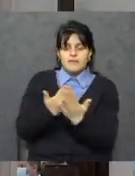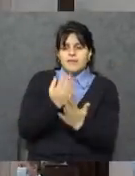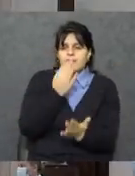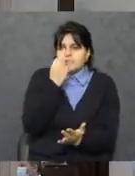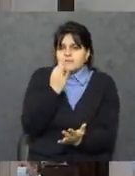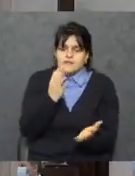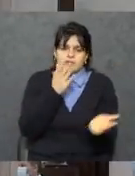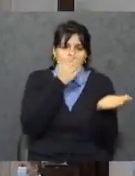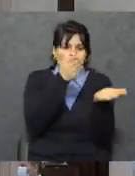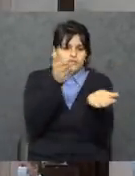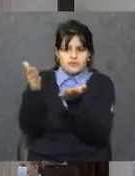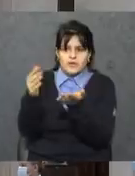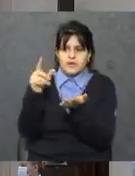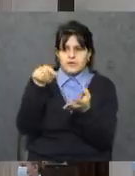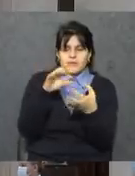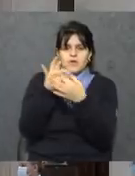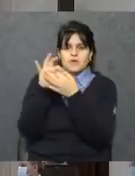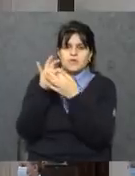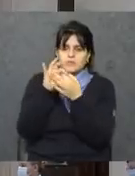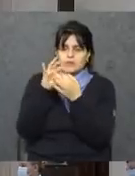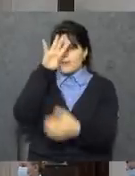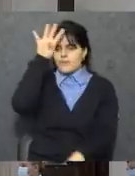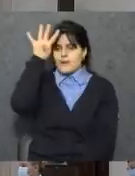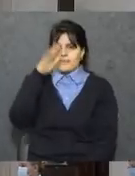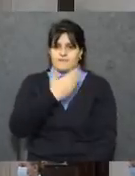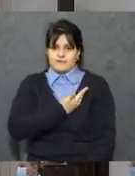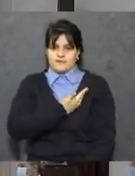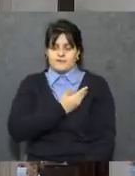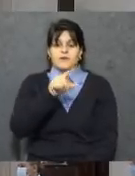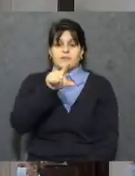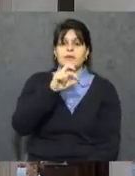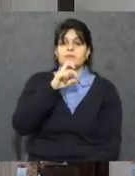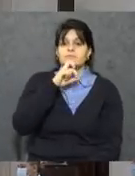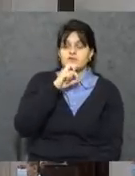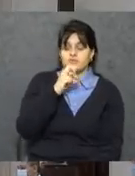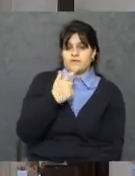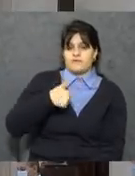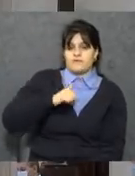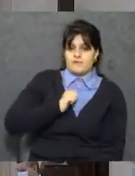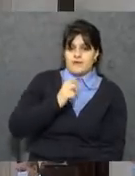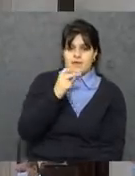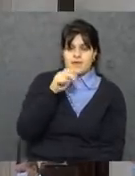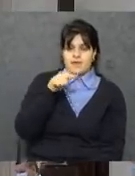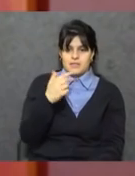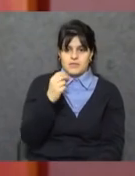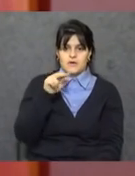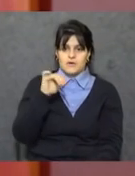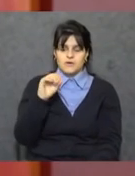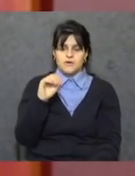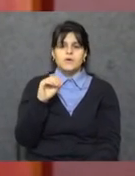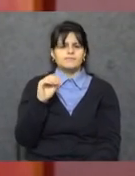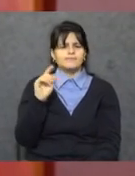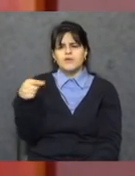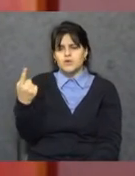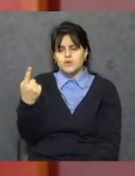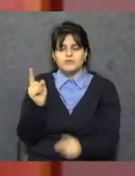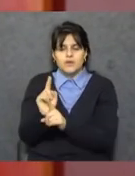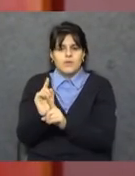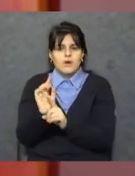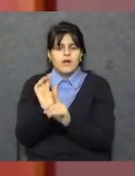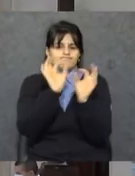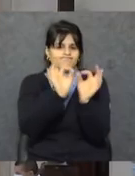em comunhão com o Papa Francisco, o nosso Bispo António e todos aqueles que estão ao serviço do vosso